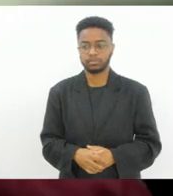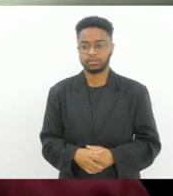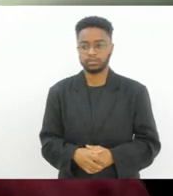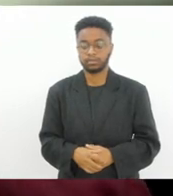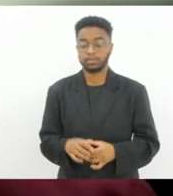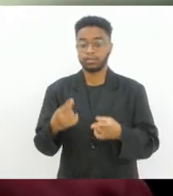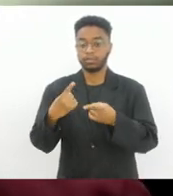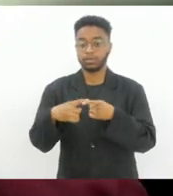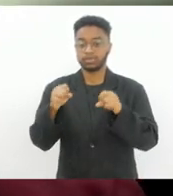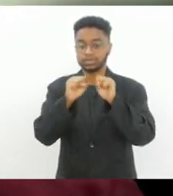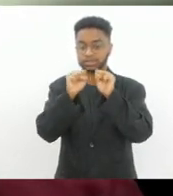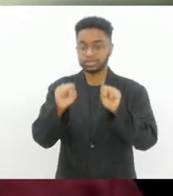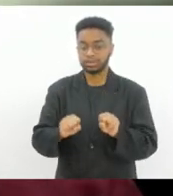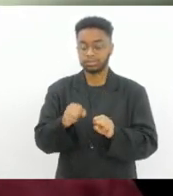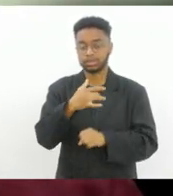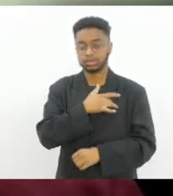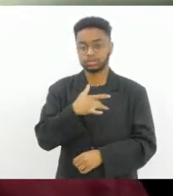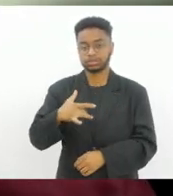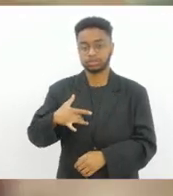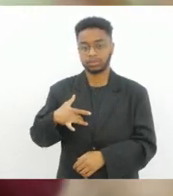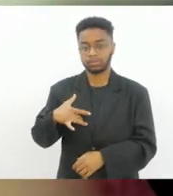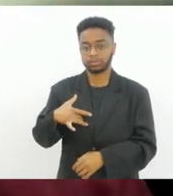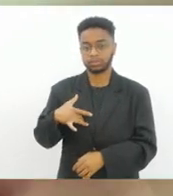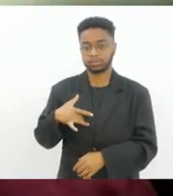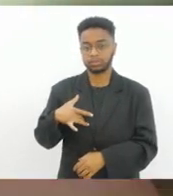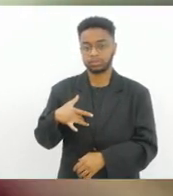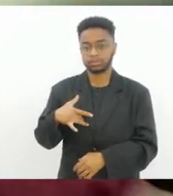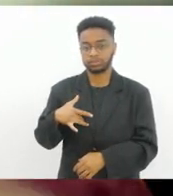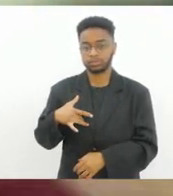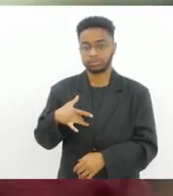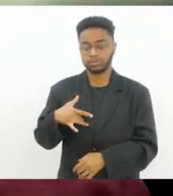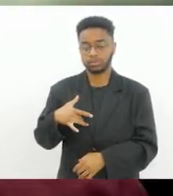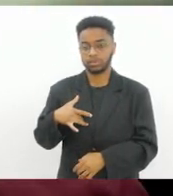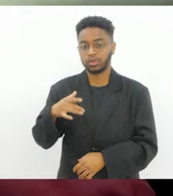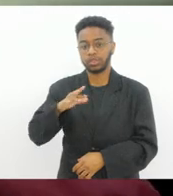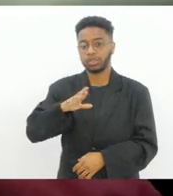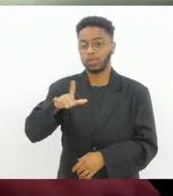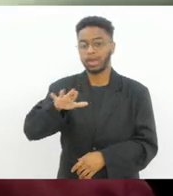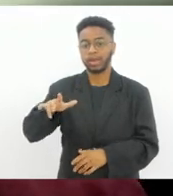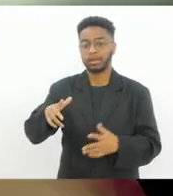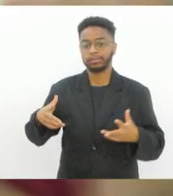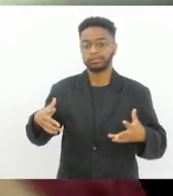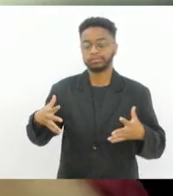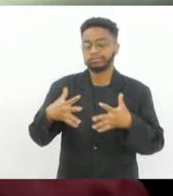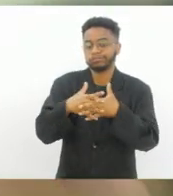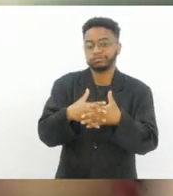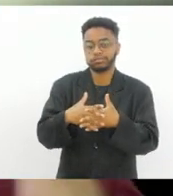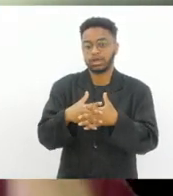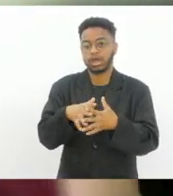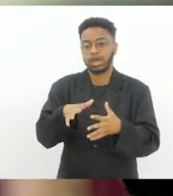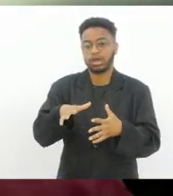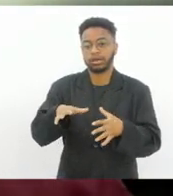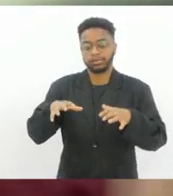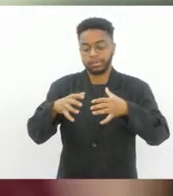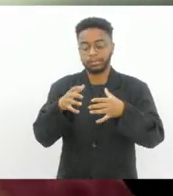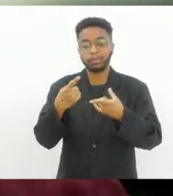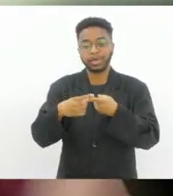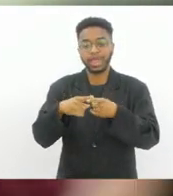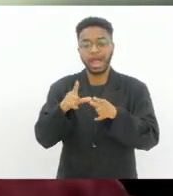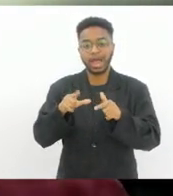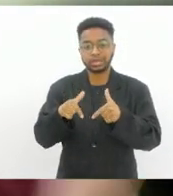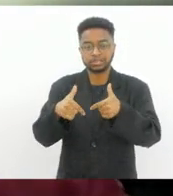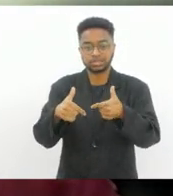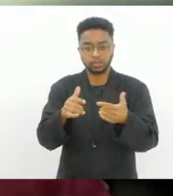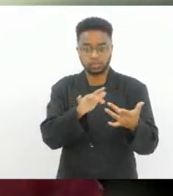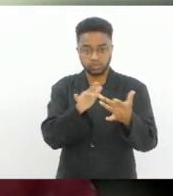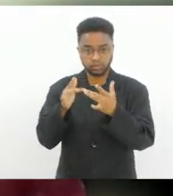Porque o sistema de saúde ele não se confunde com o de segurança pública, né? As ações são